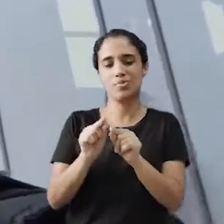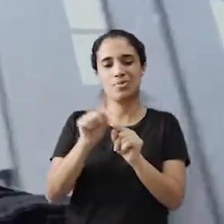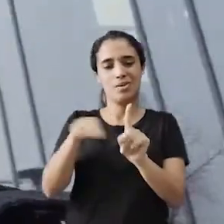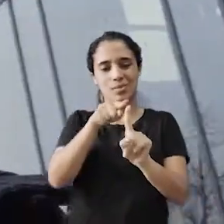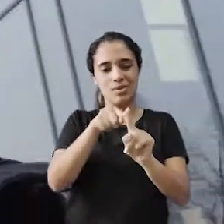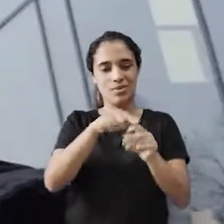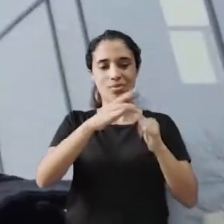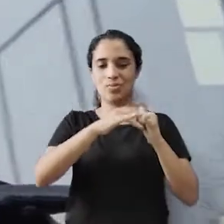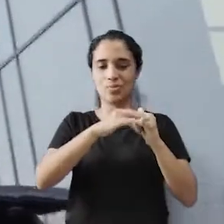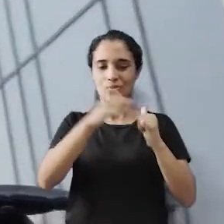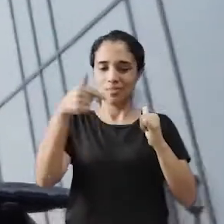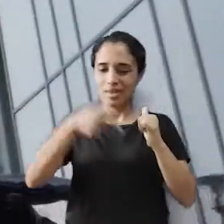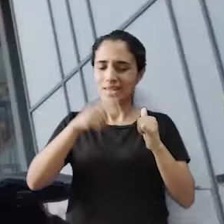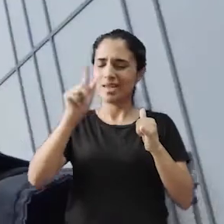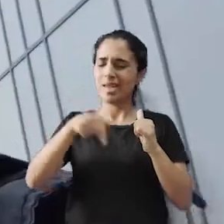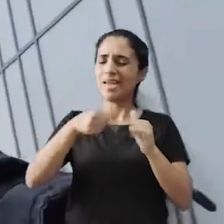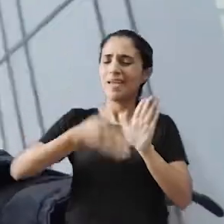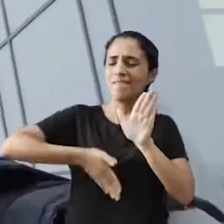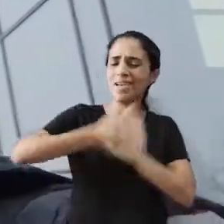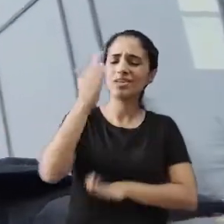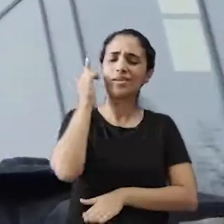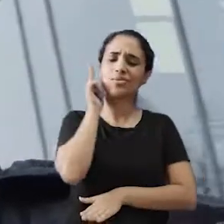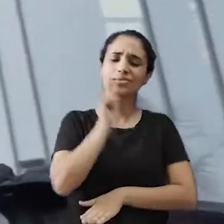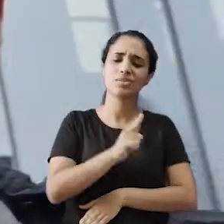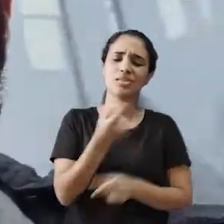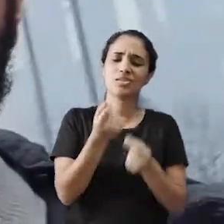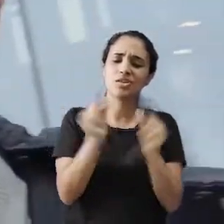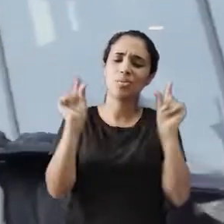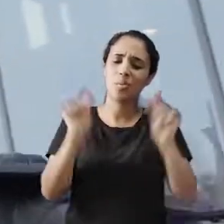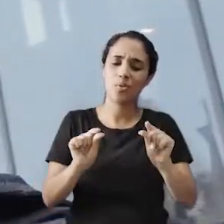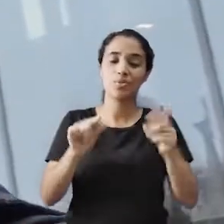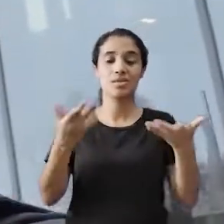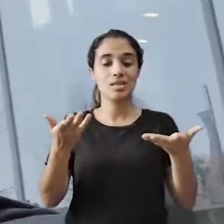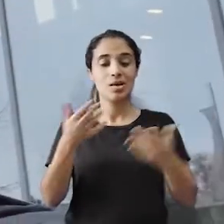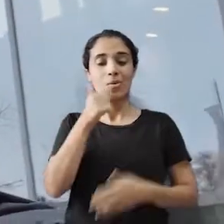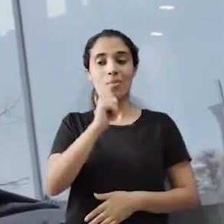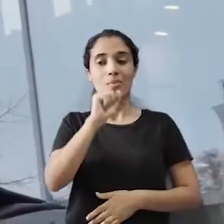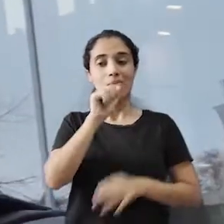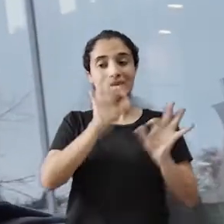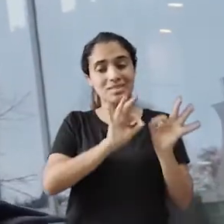canal, que é viajar gastando pouco. Estamos fazendo isso, né, mamãe? Dá um oi aí pro